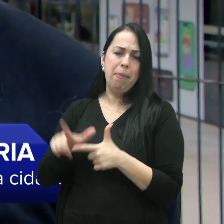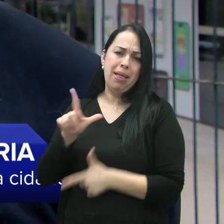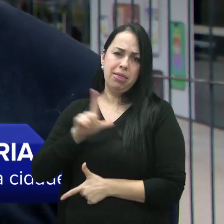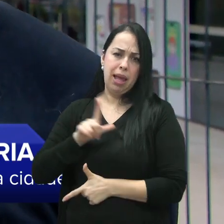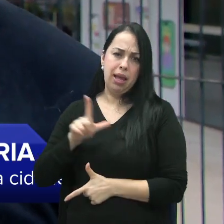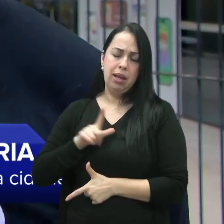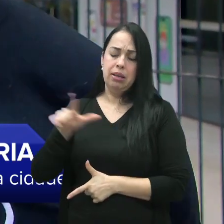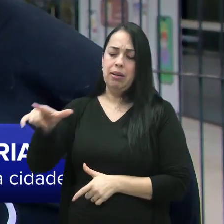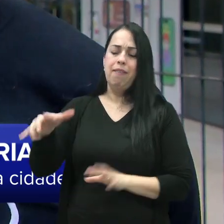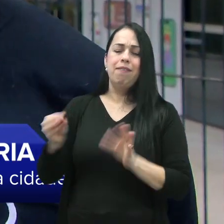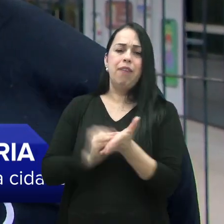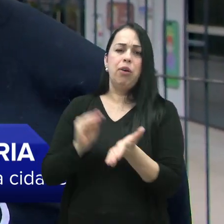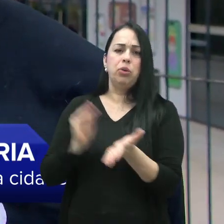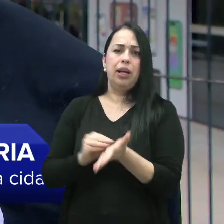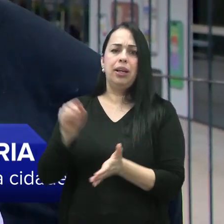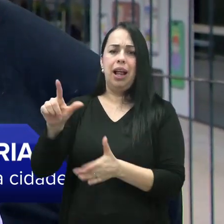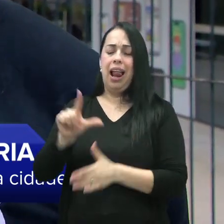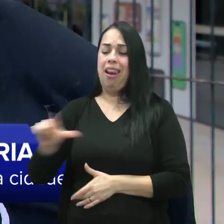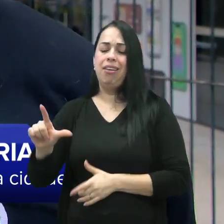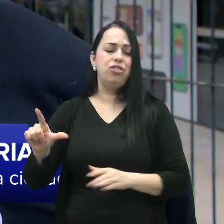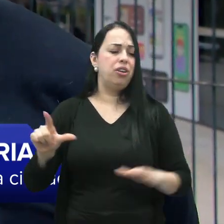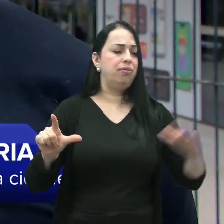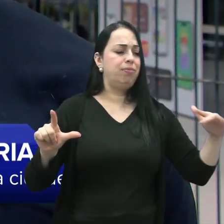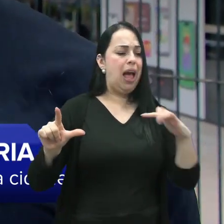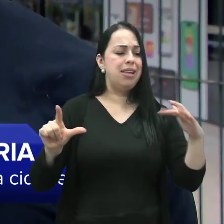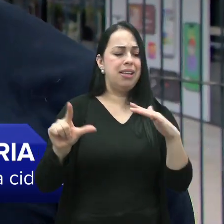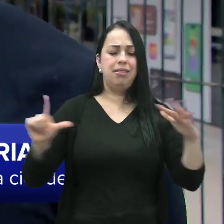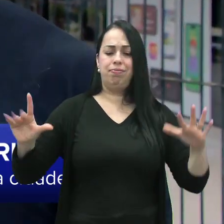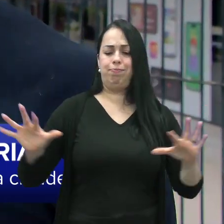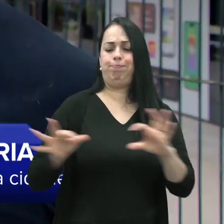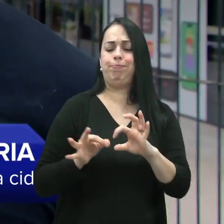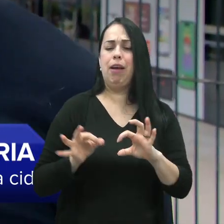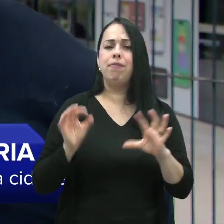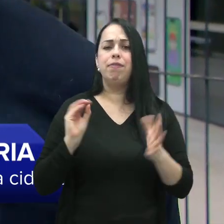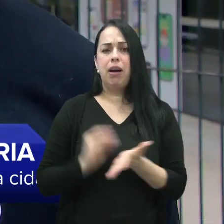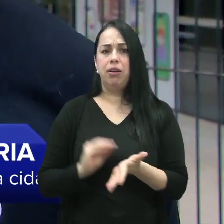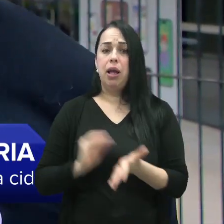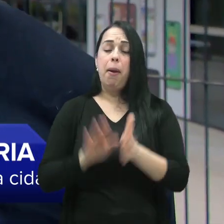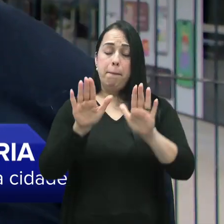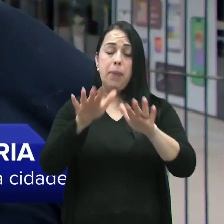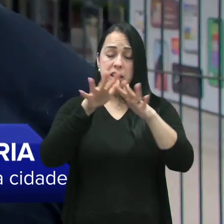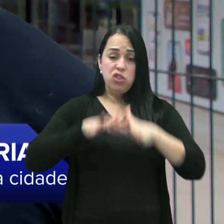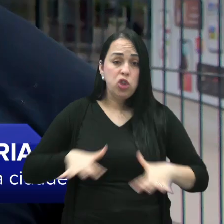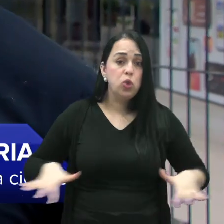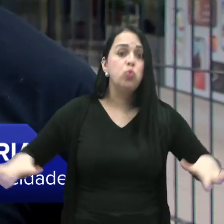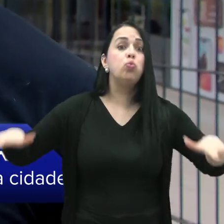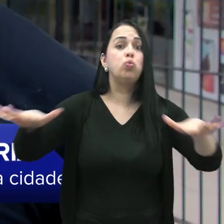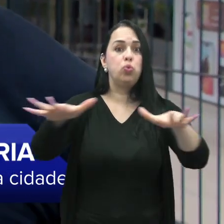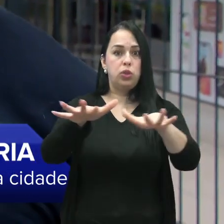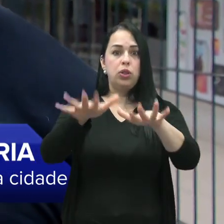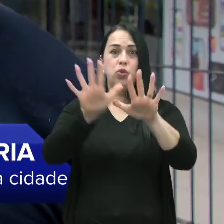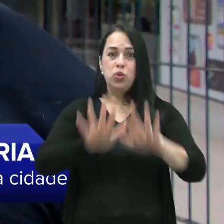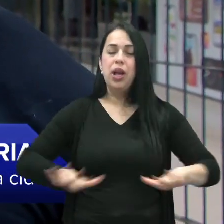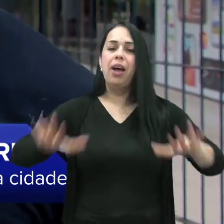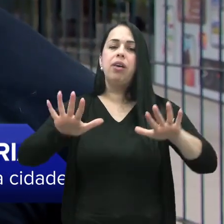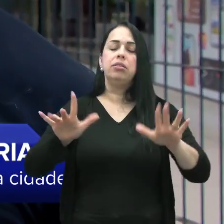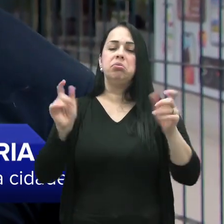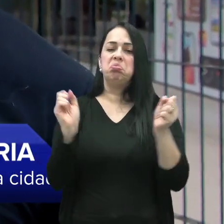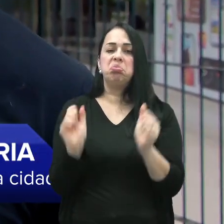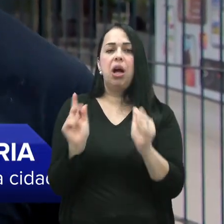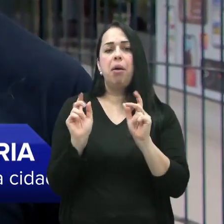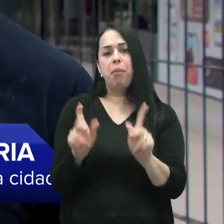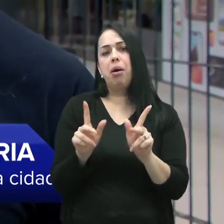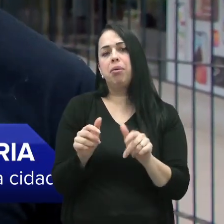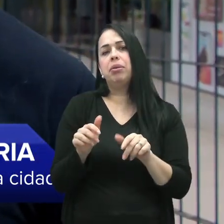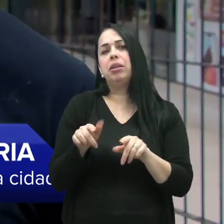com a região central, né? Tem uma dificuldade a mais. Então, assim, de uma forma geral a cidade está bem servida, mas a questão da conexão, principalmente da